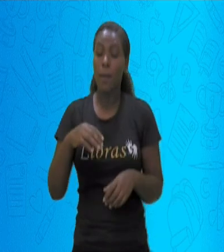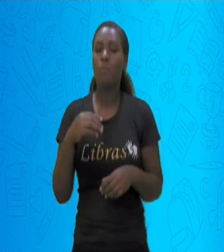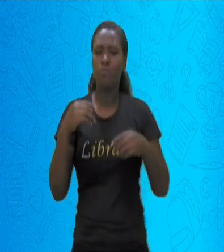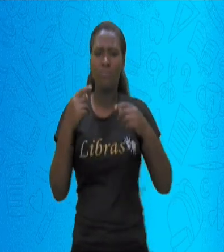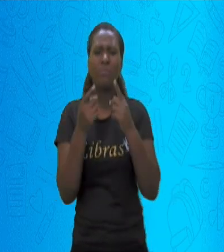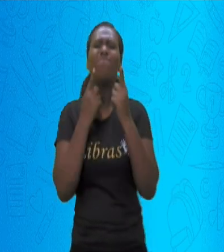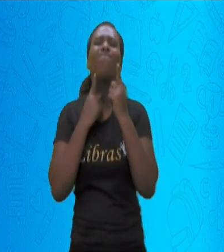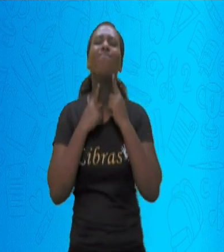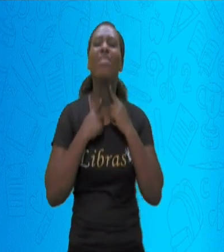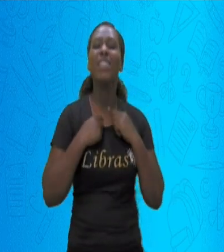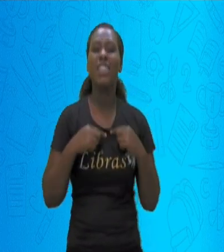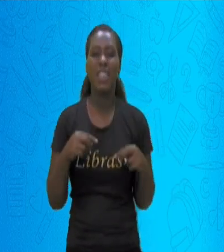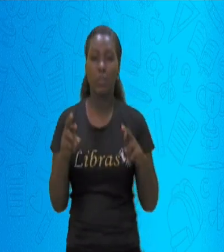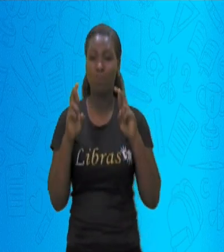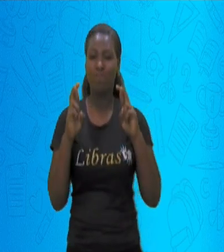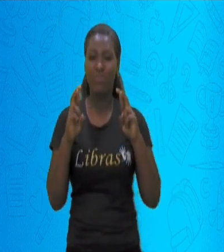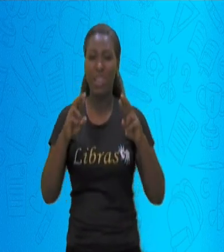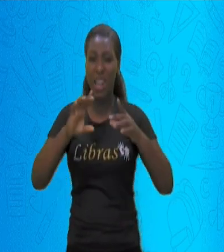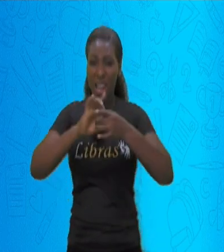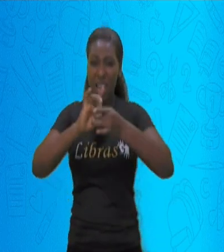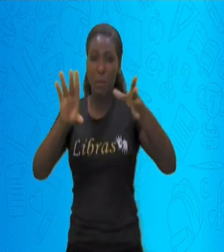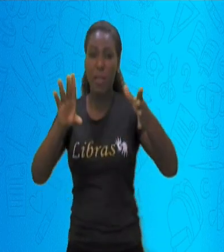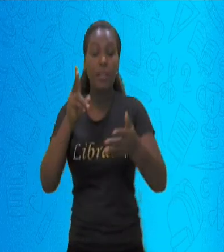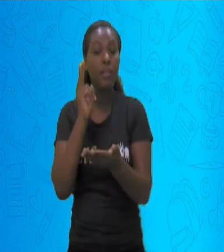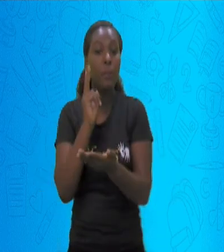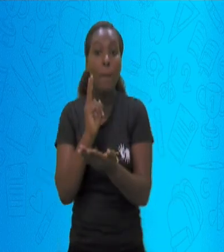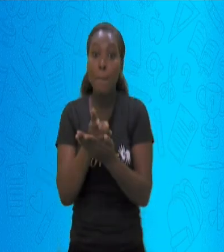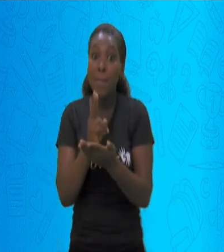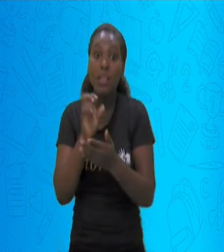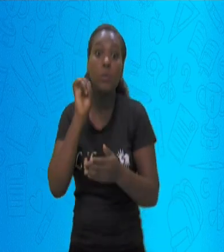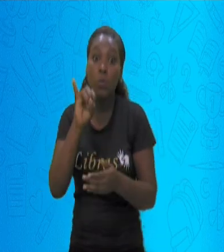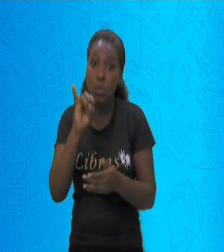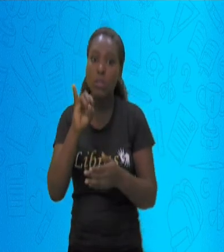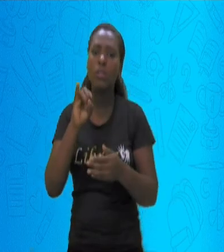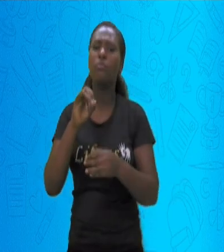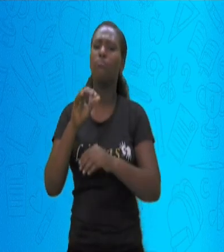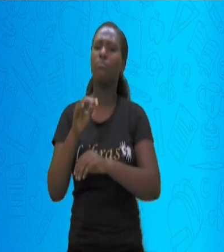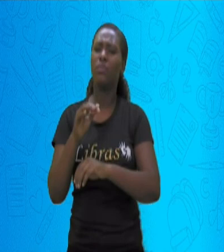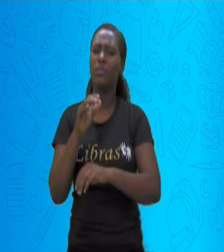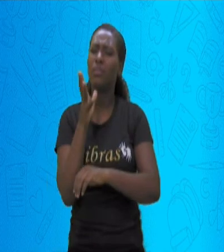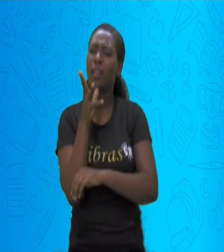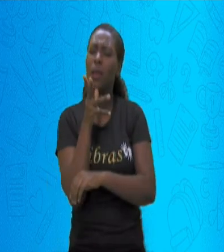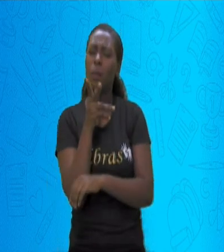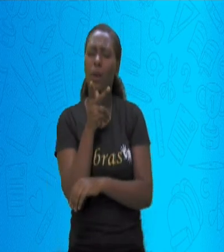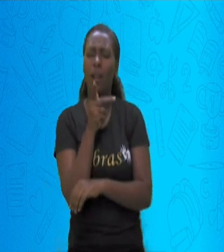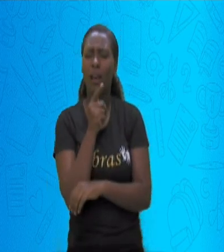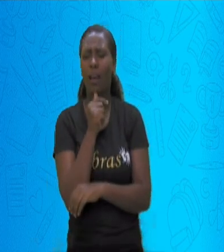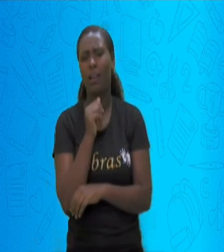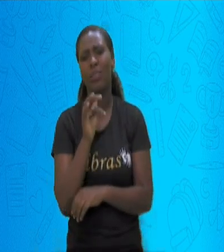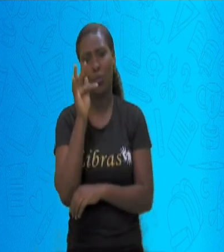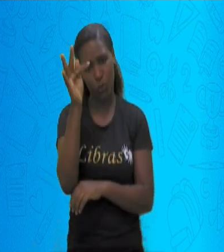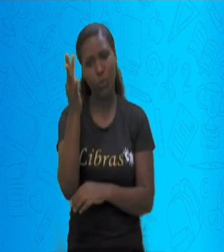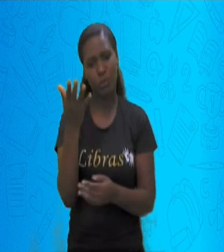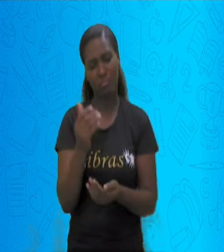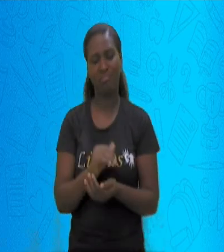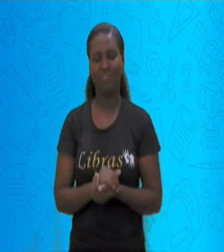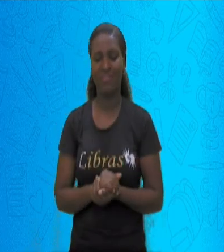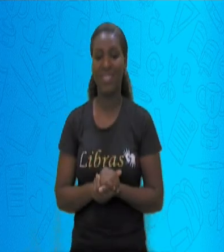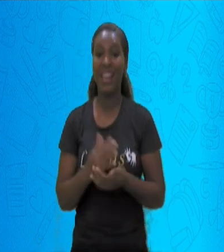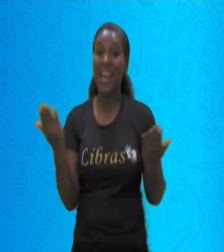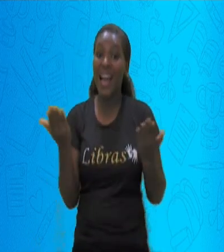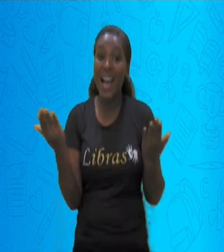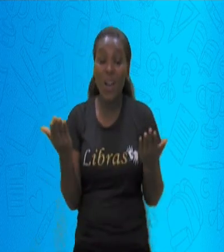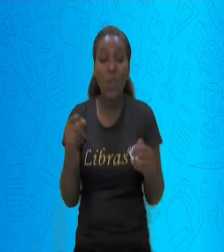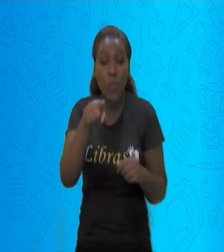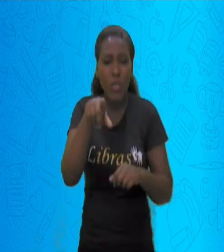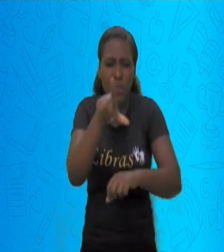seu caderno. Se você tiver uma outra bandeira da sua preferência, fique à vontade para pesquisar